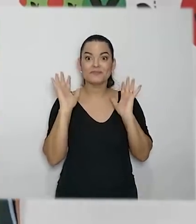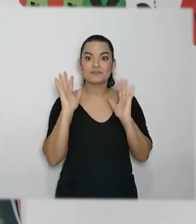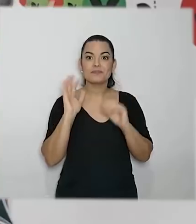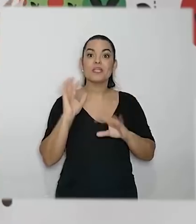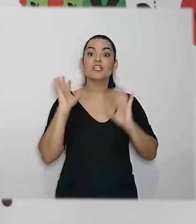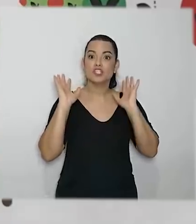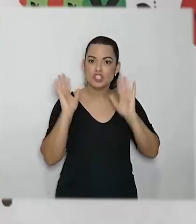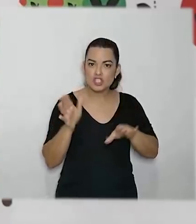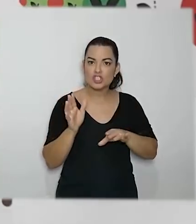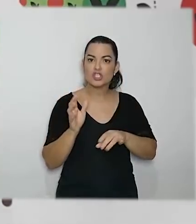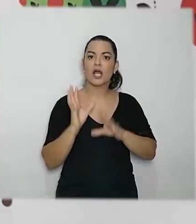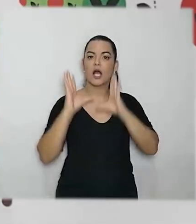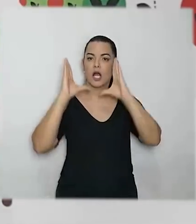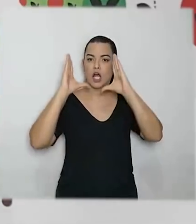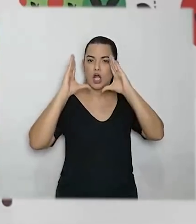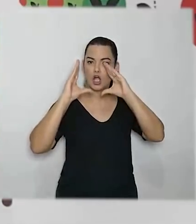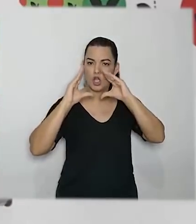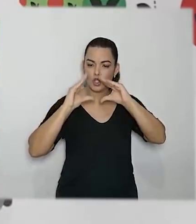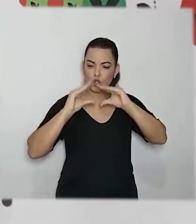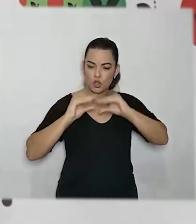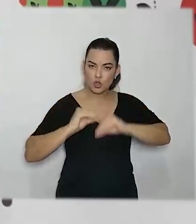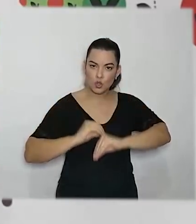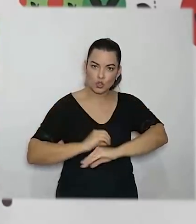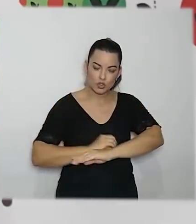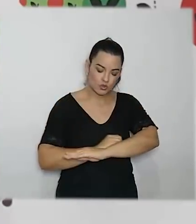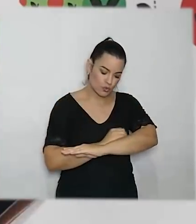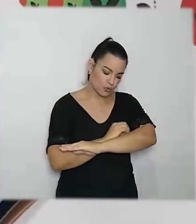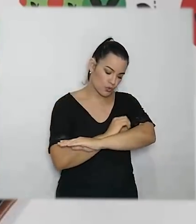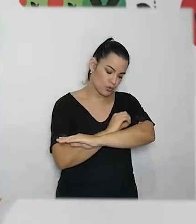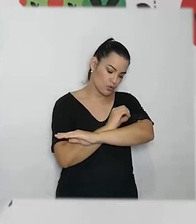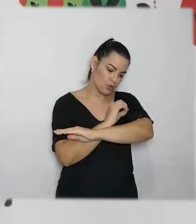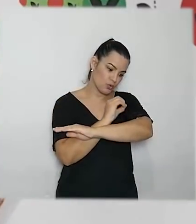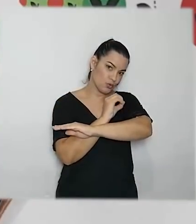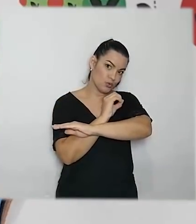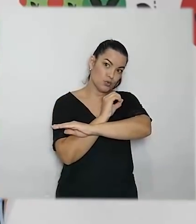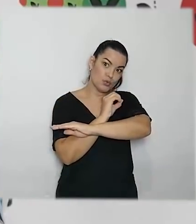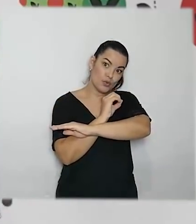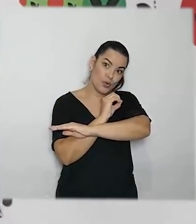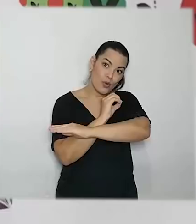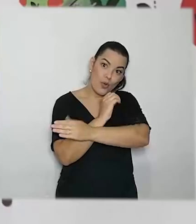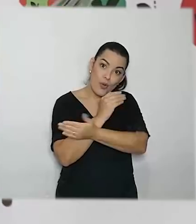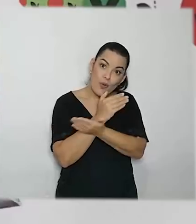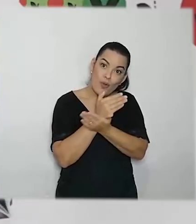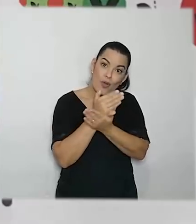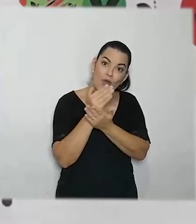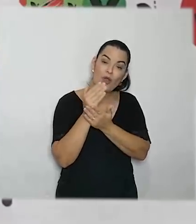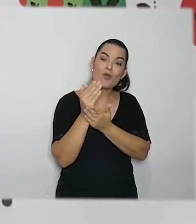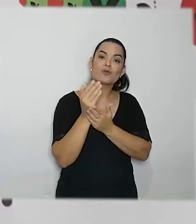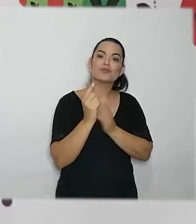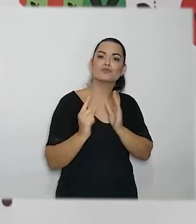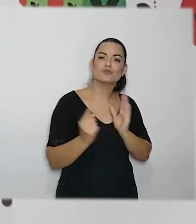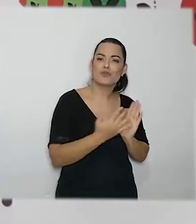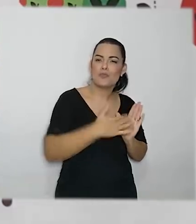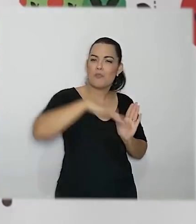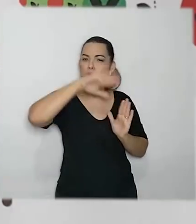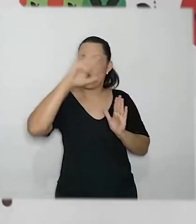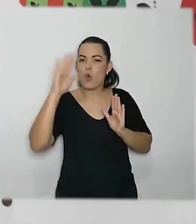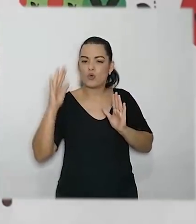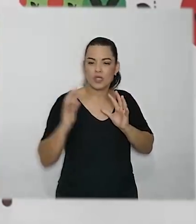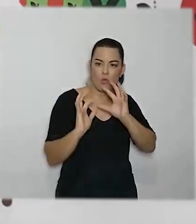Já amanhecia quando ele chegou finalmente, hein? Chegou no alto da